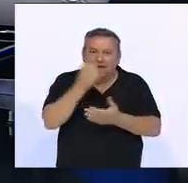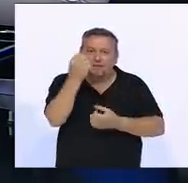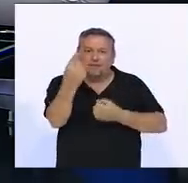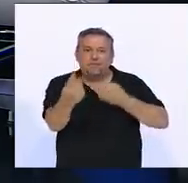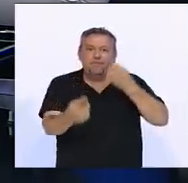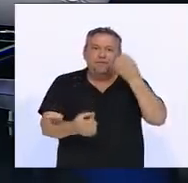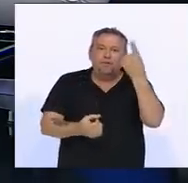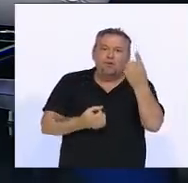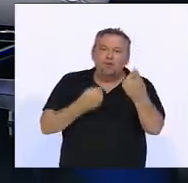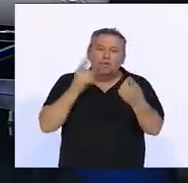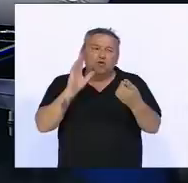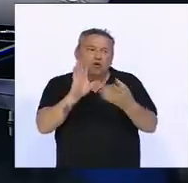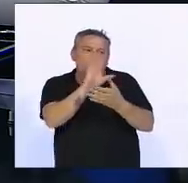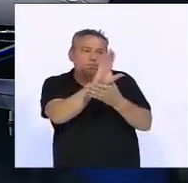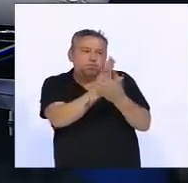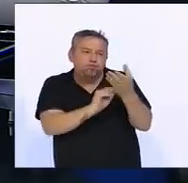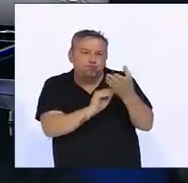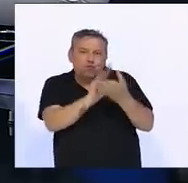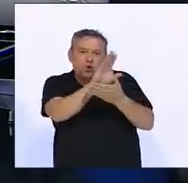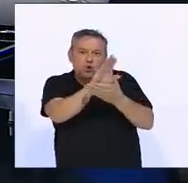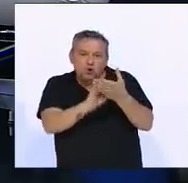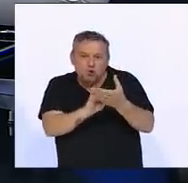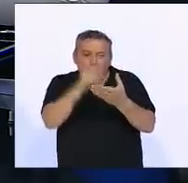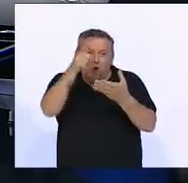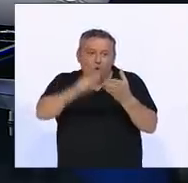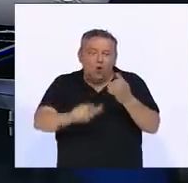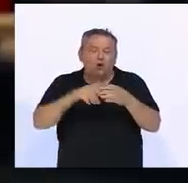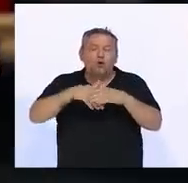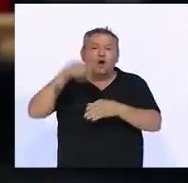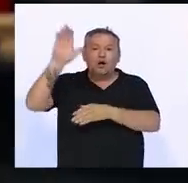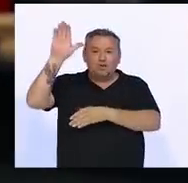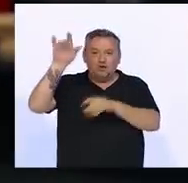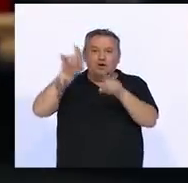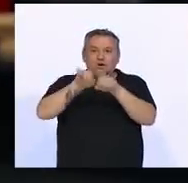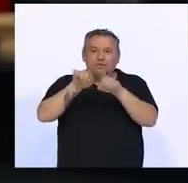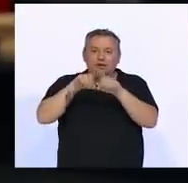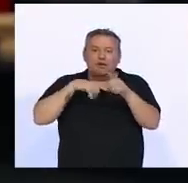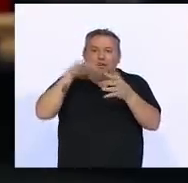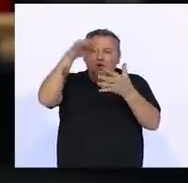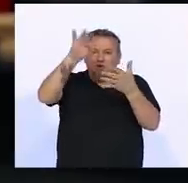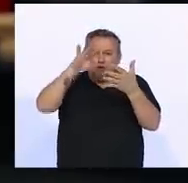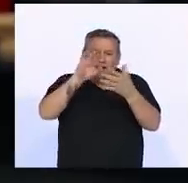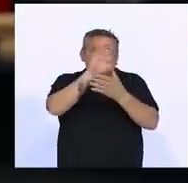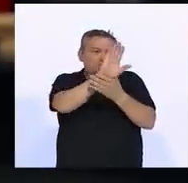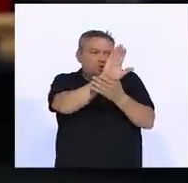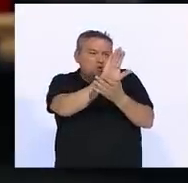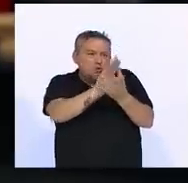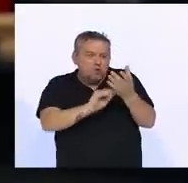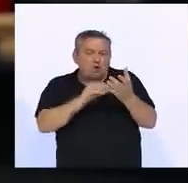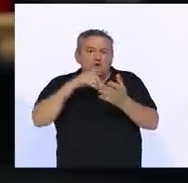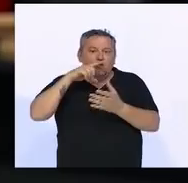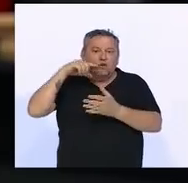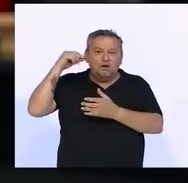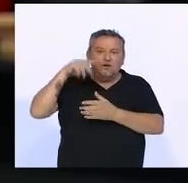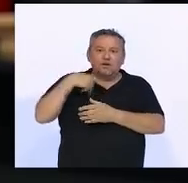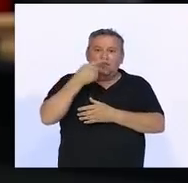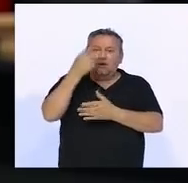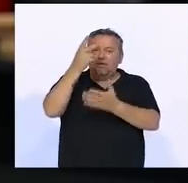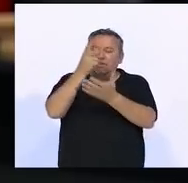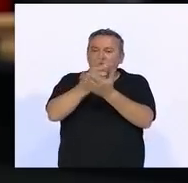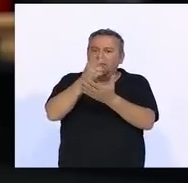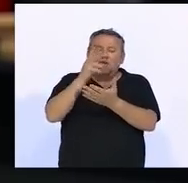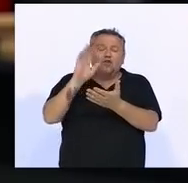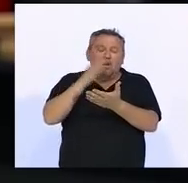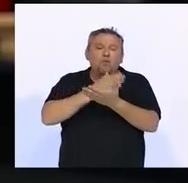hoje copiadas pelos outros candidatos, em riqueza de detalhes, mas copiadas de um Ciro Gomes que já falou no começo da